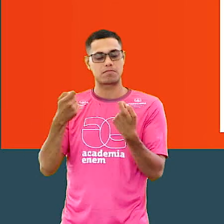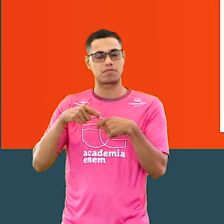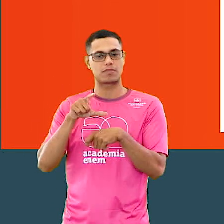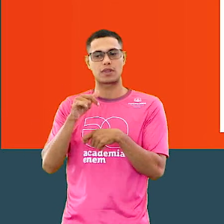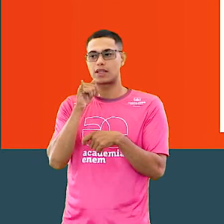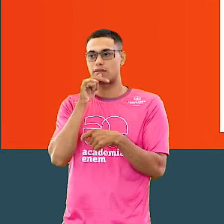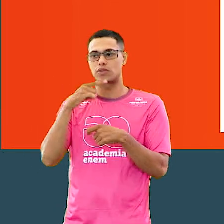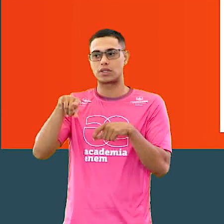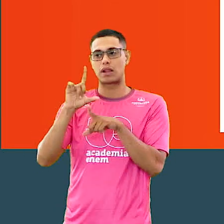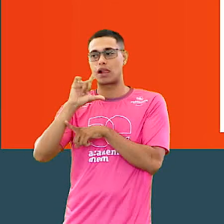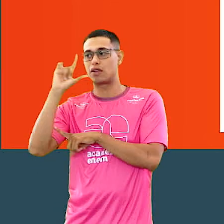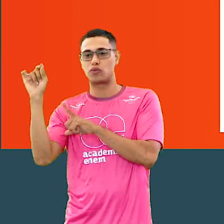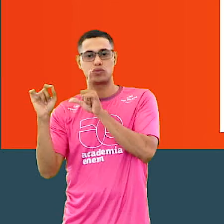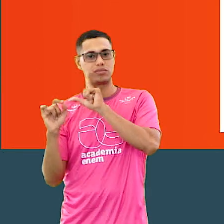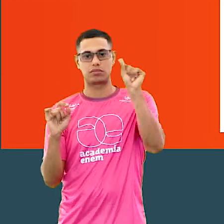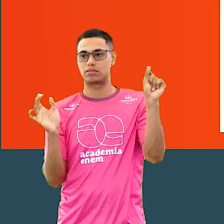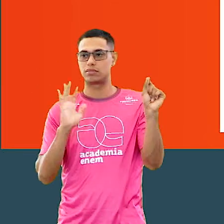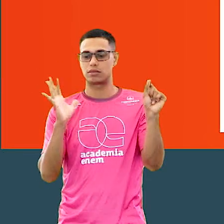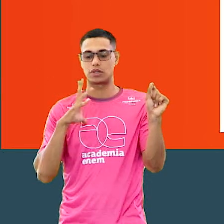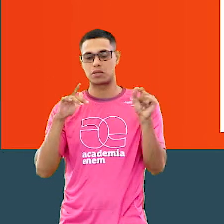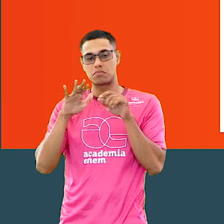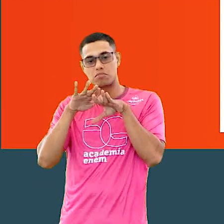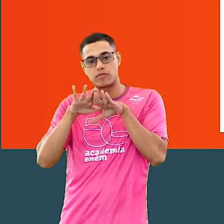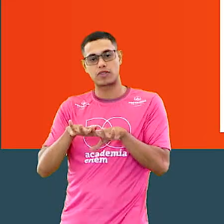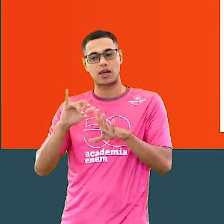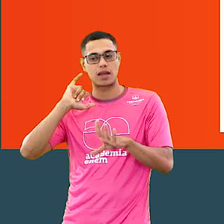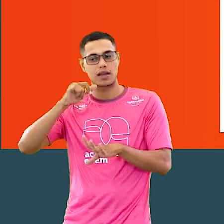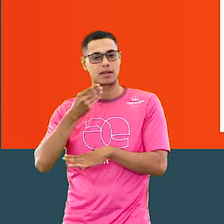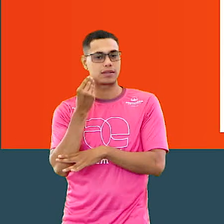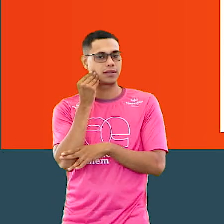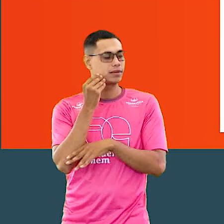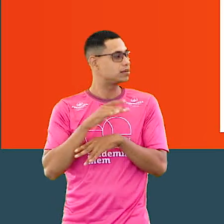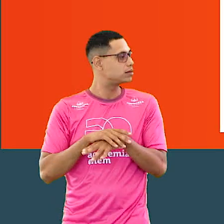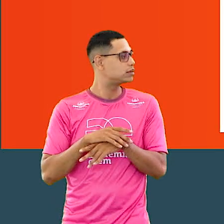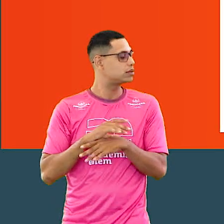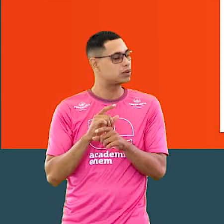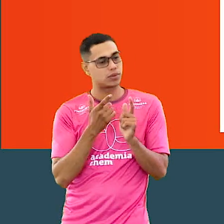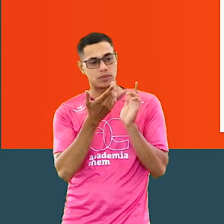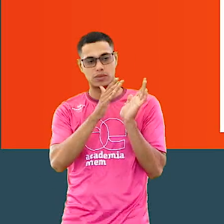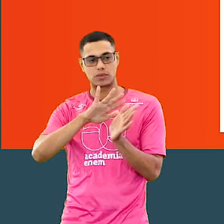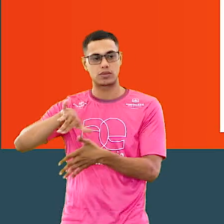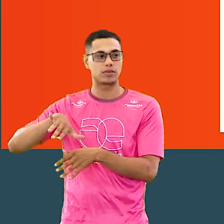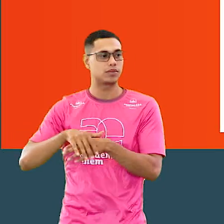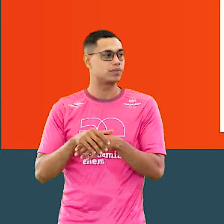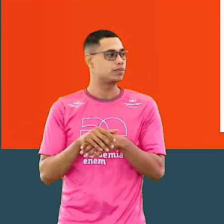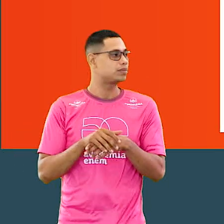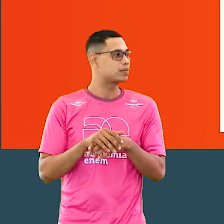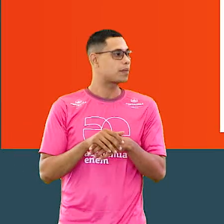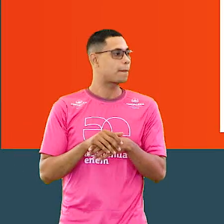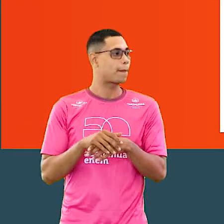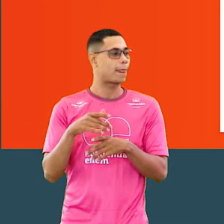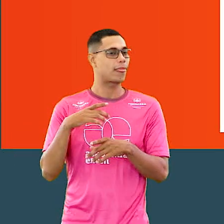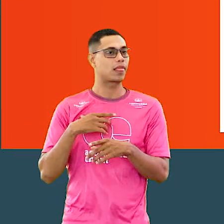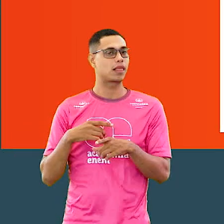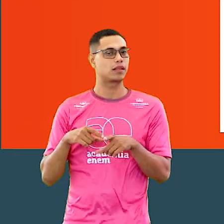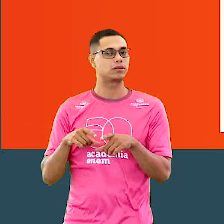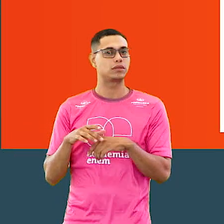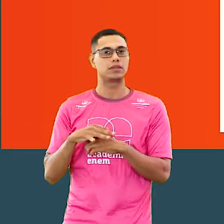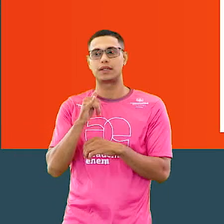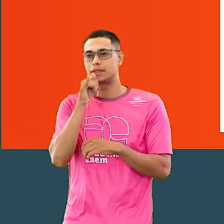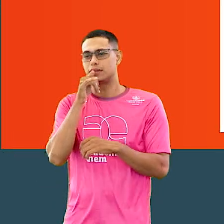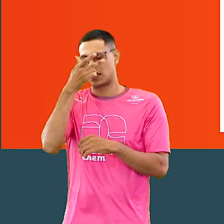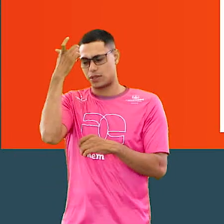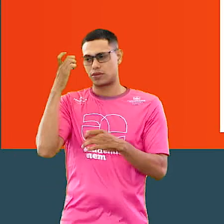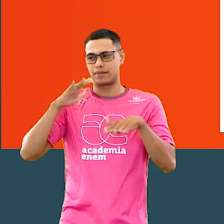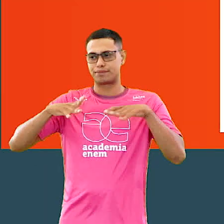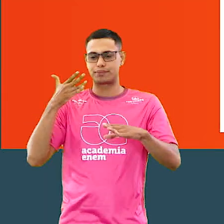podem correr disso. Ok? Vamos lá. Outro detalhe que eles trouxeram também. A taxa de permanência, porque tem gente que entra e